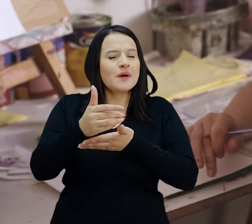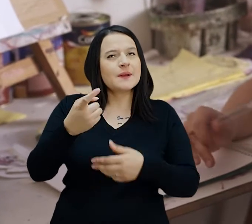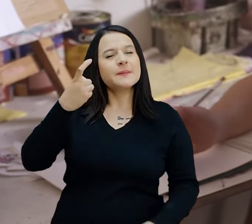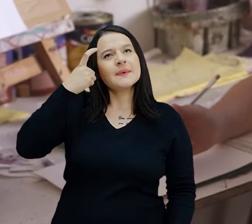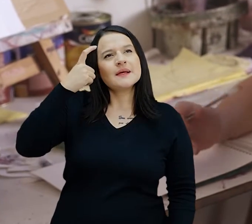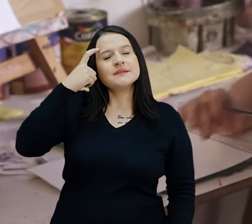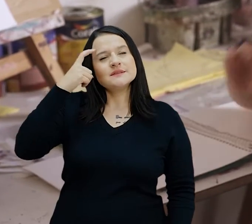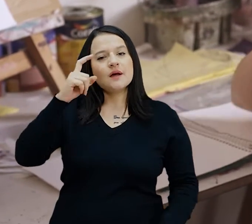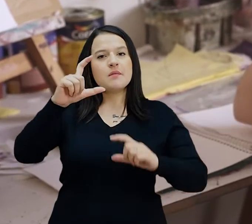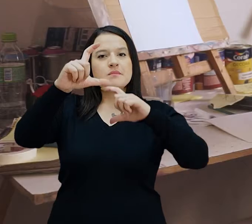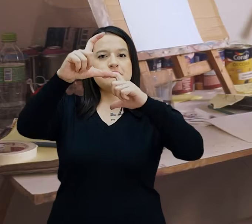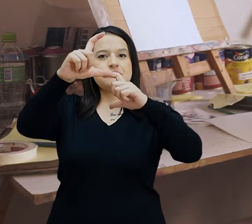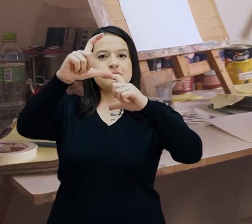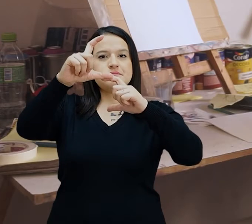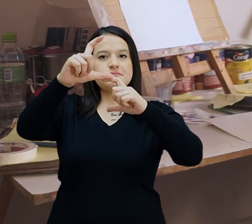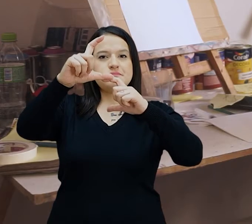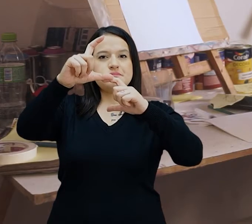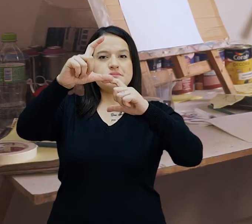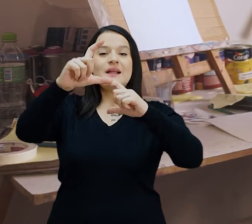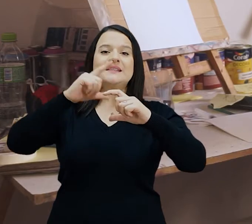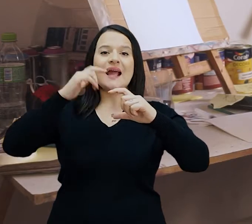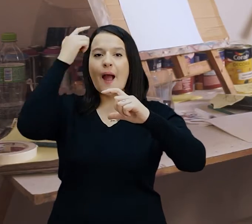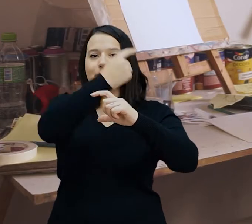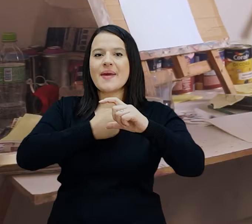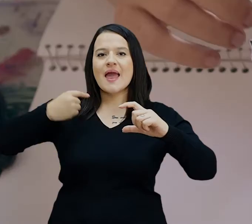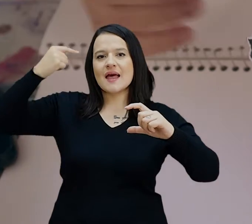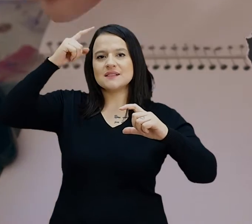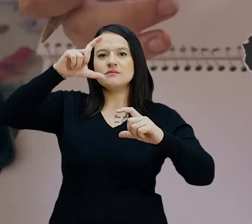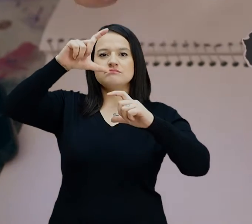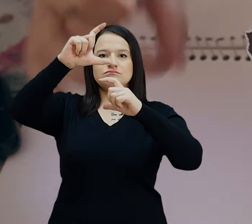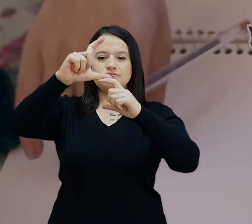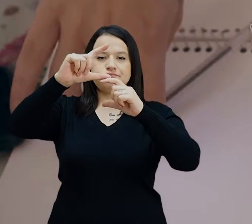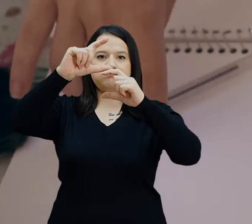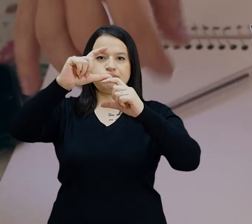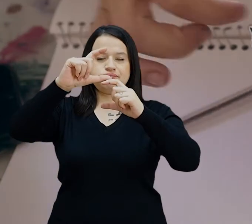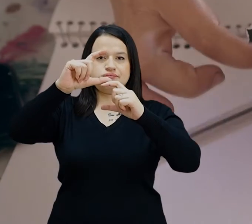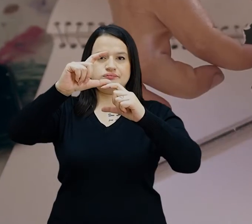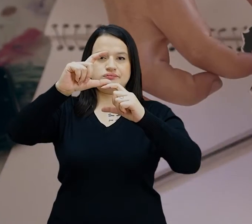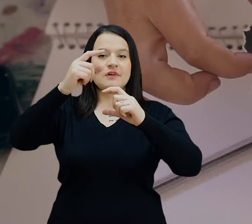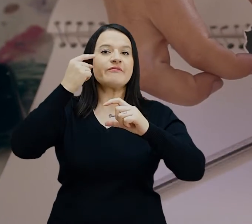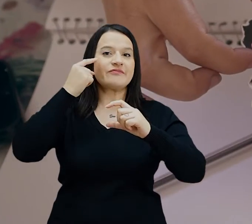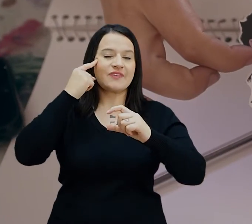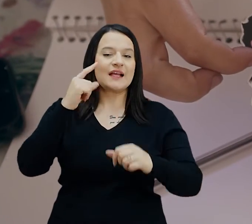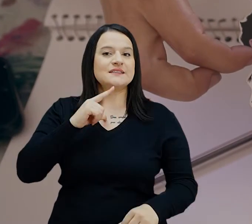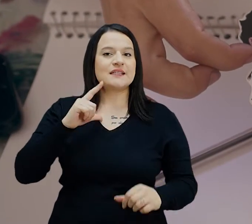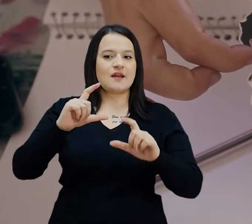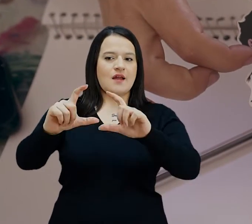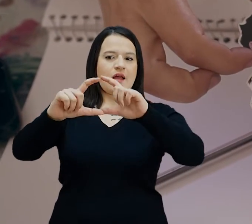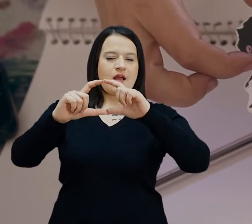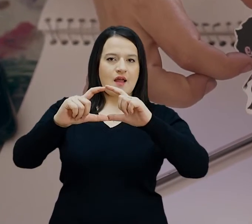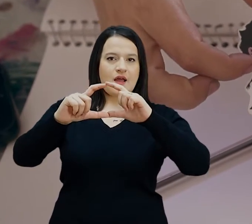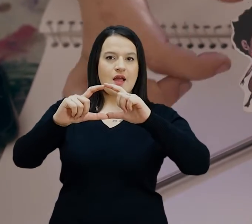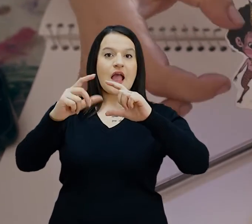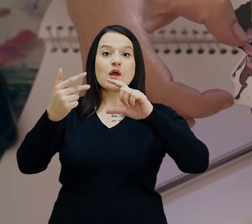pode começar a pensar numa proporção por cabeça. Vamos pegar essa lógica da cabeça? Aqui eu tenho